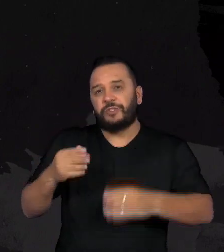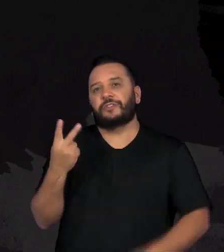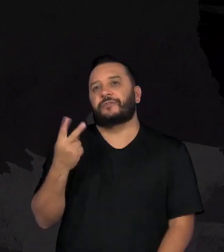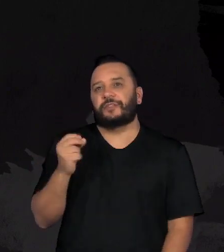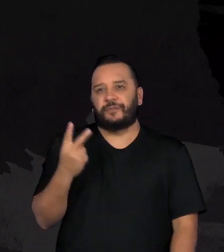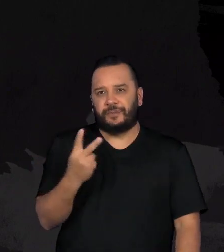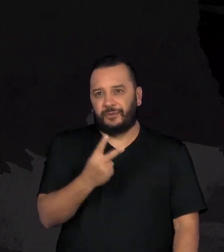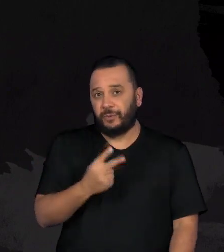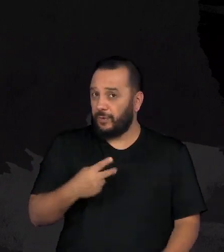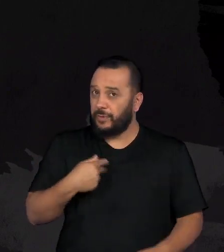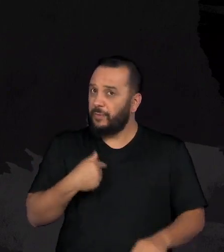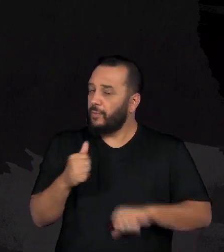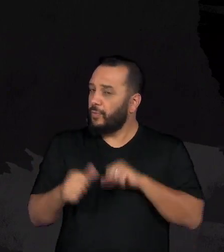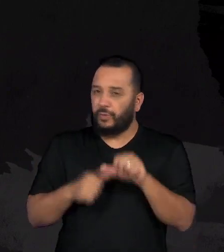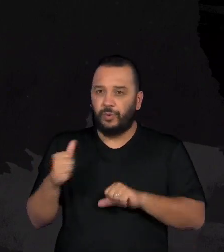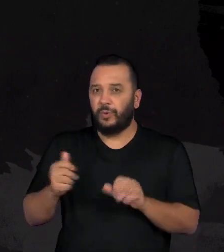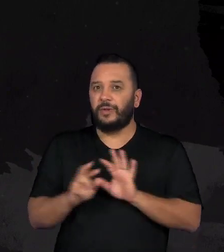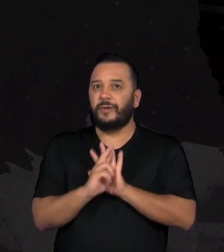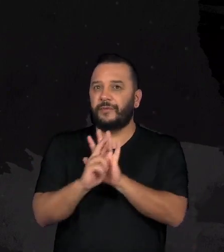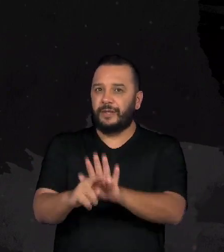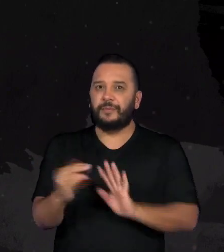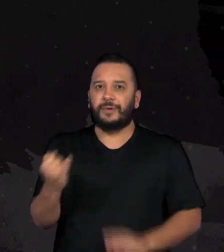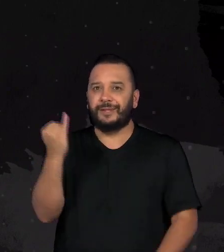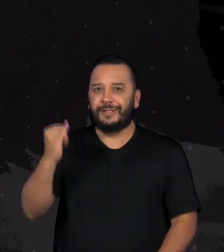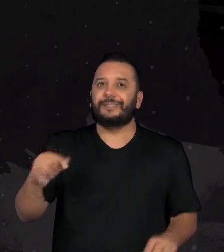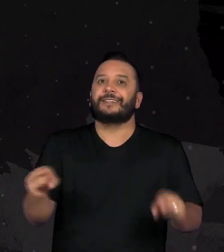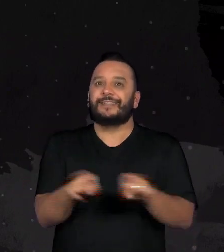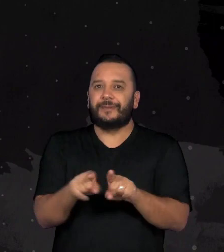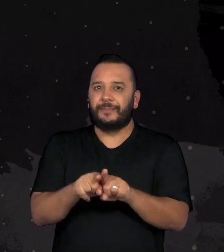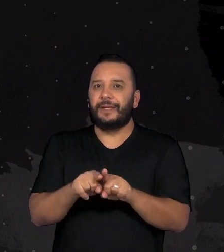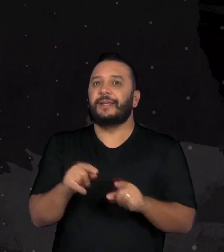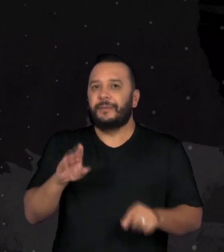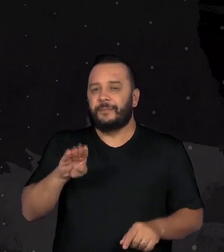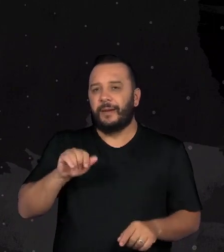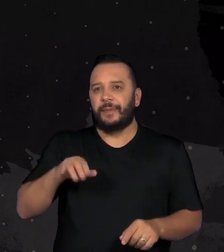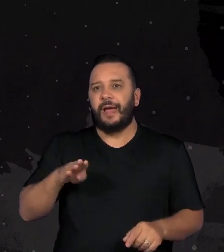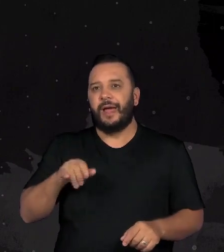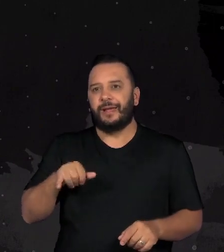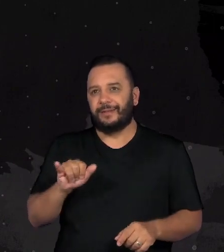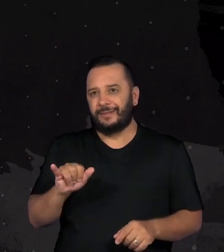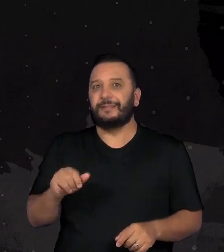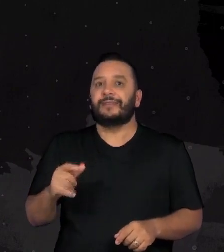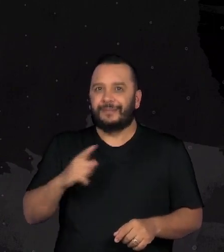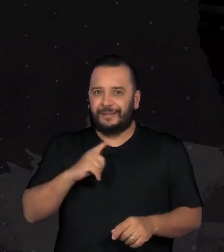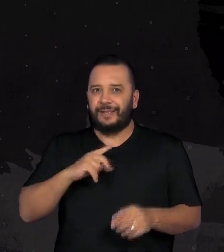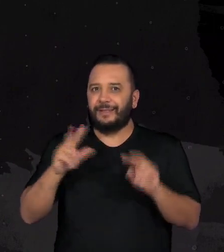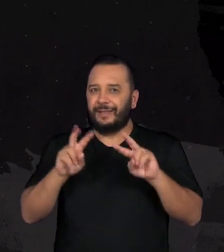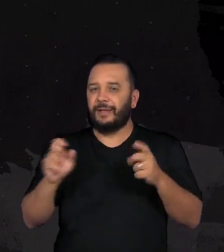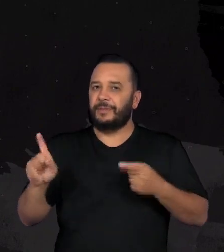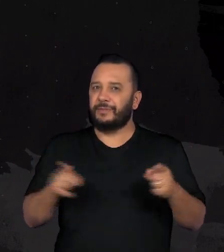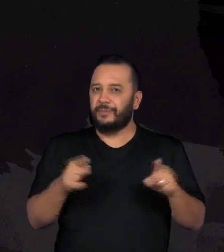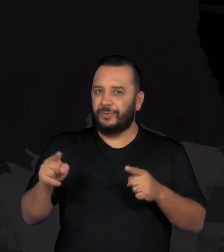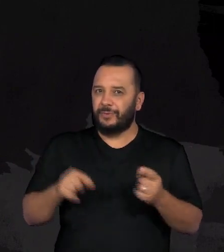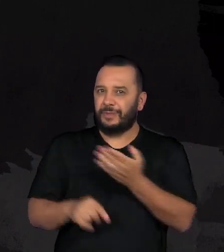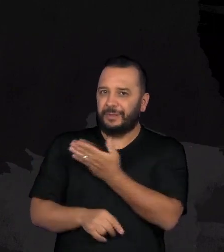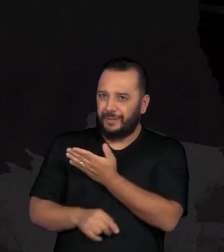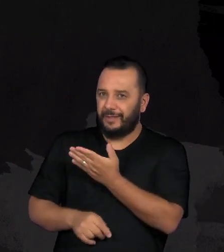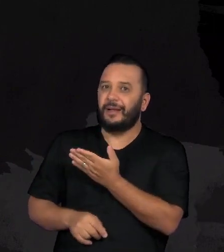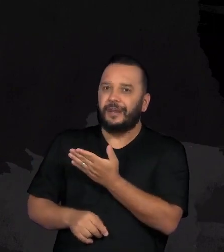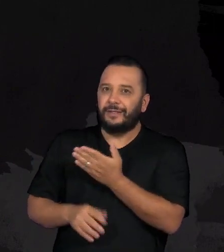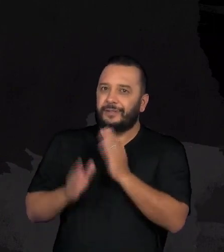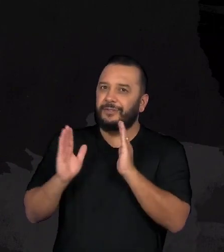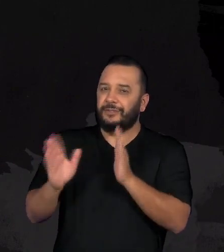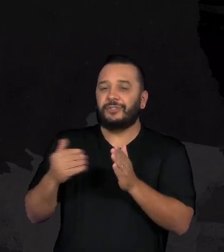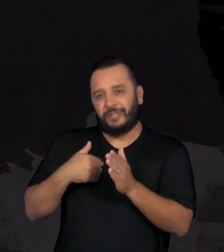mudou e temos referências importantes. Inclusive, o baby hair, o cabelo de bebê, já virou até tema de música, como Information e Baby